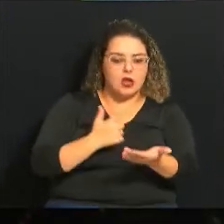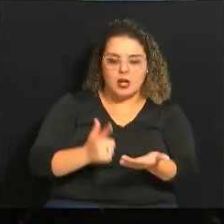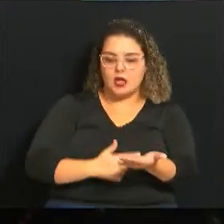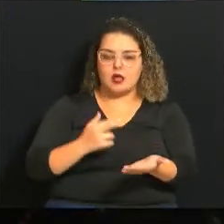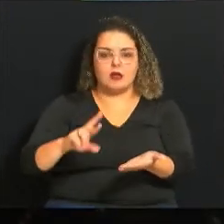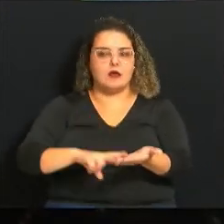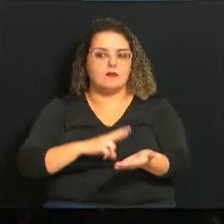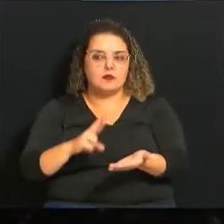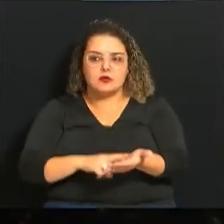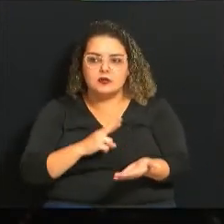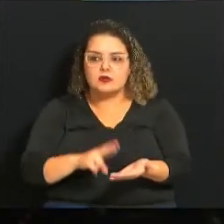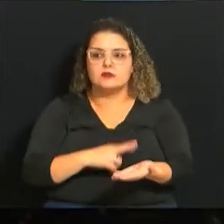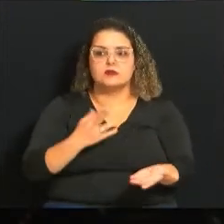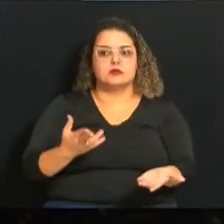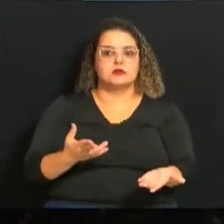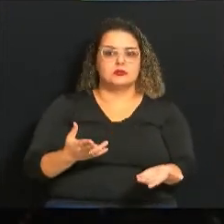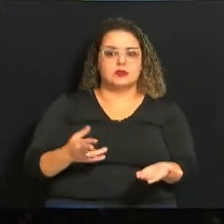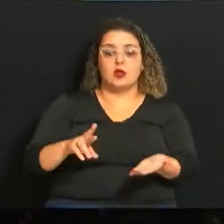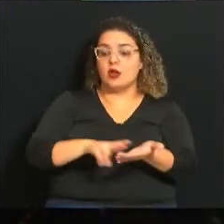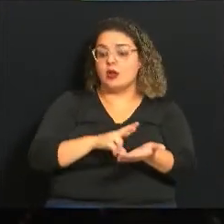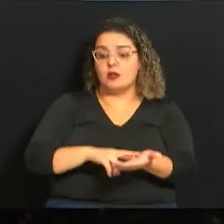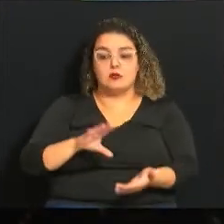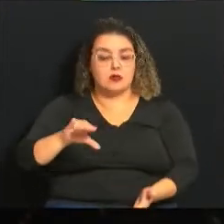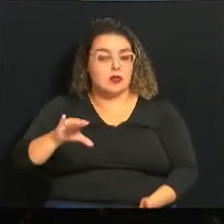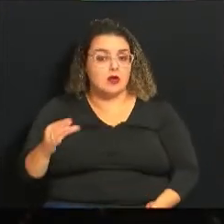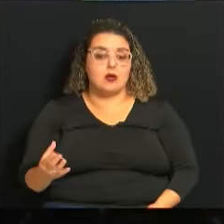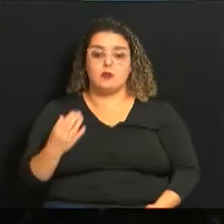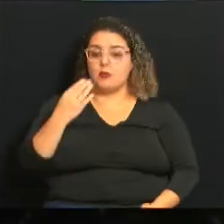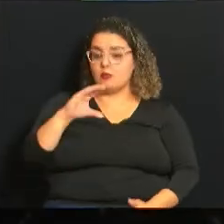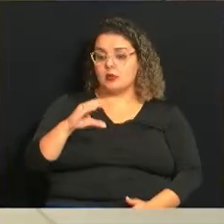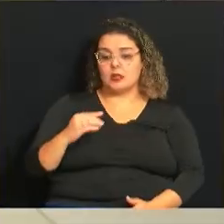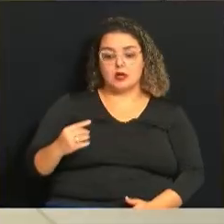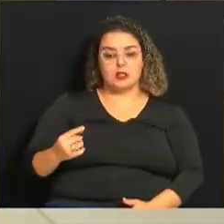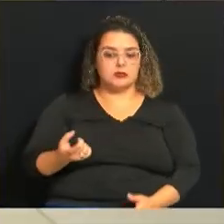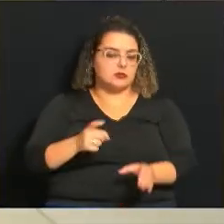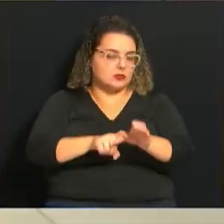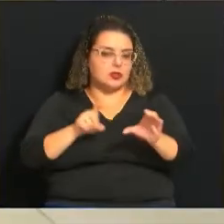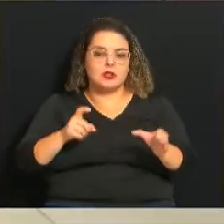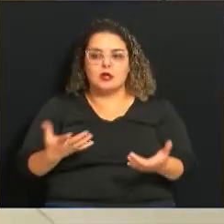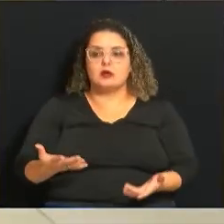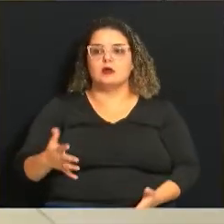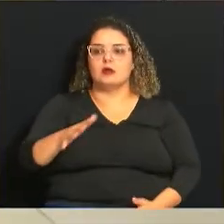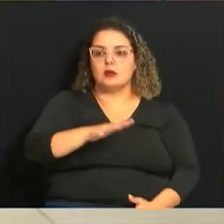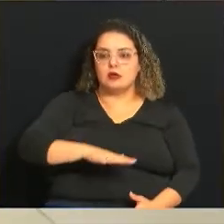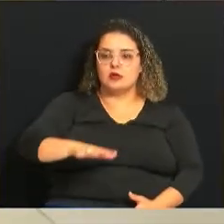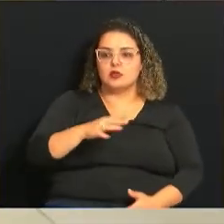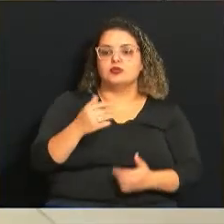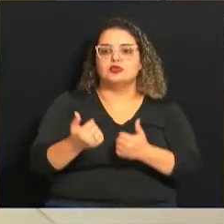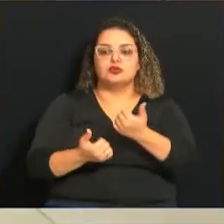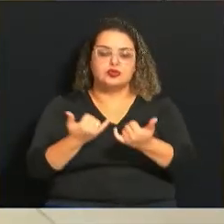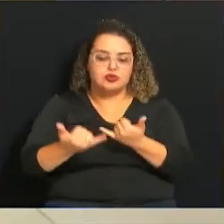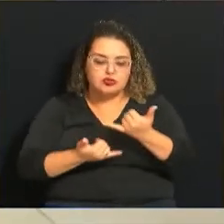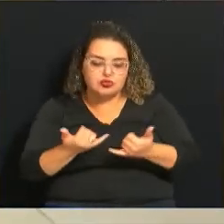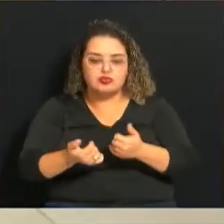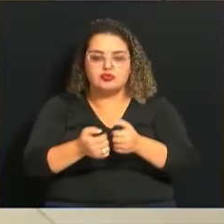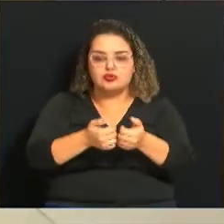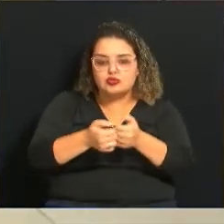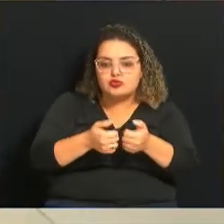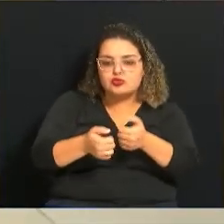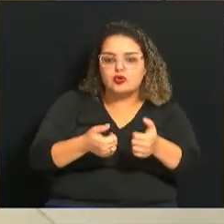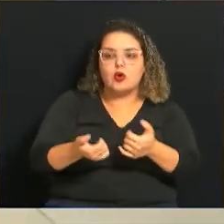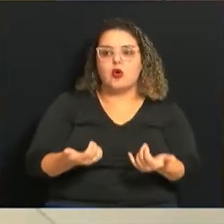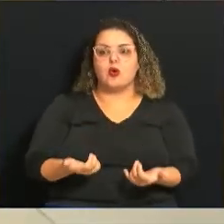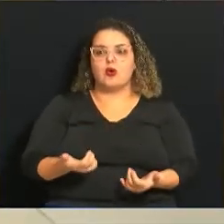para revistas, publicações independentes. Tem a área de games também, que área de games, que é uma